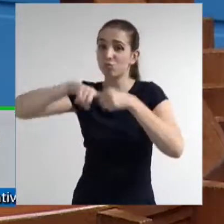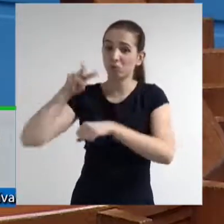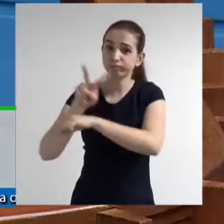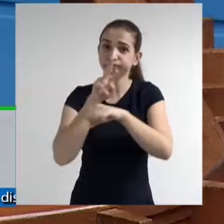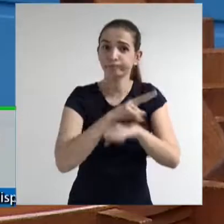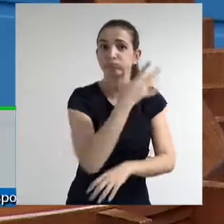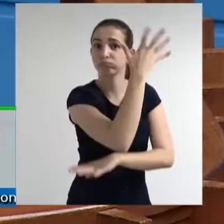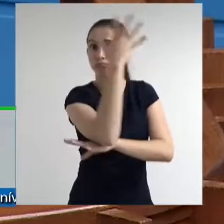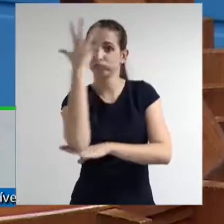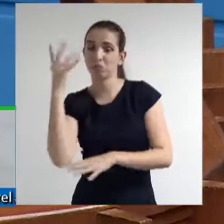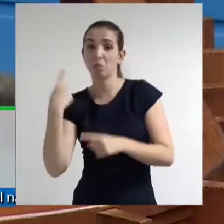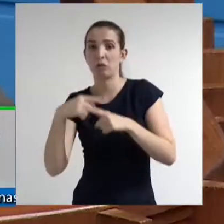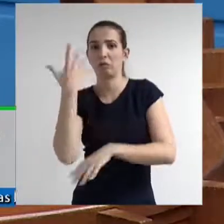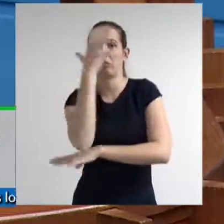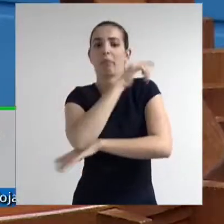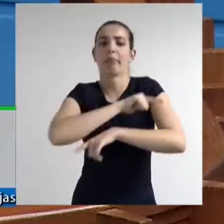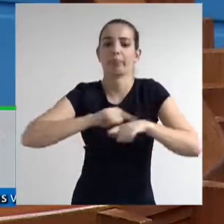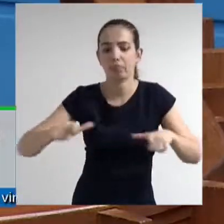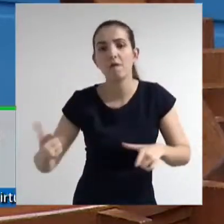6 municípios aqui enumerados.